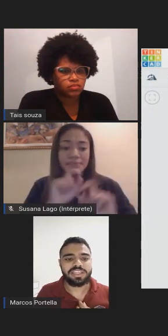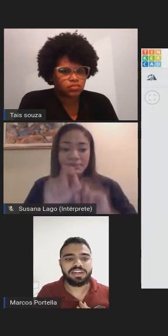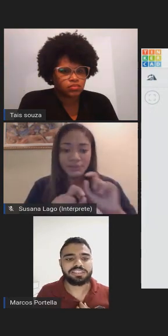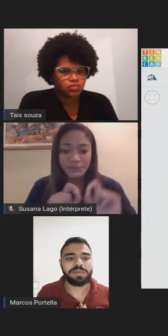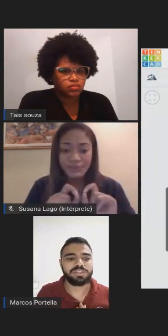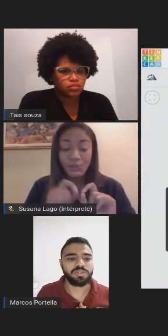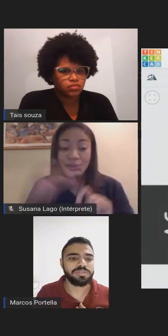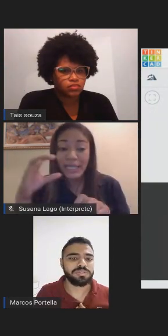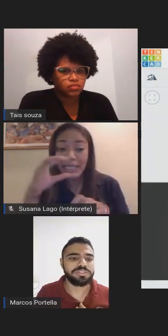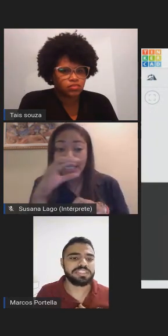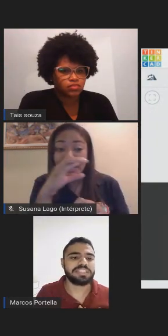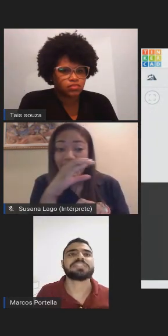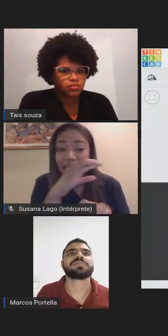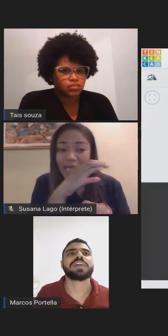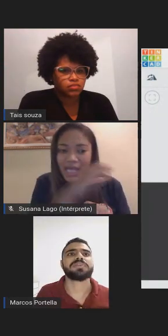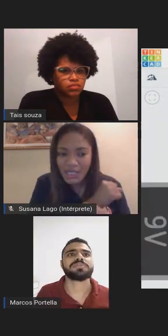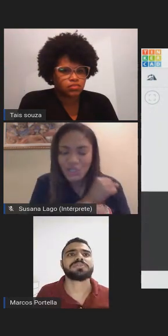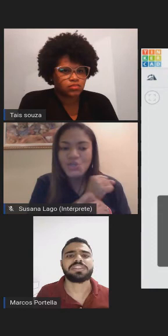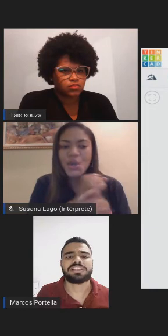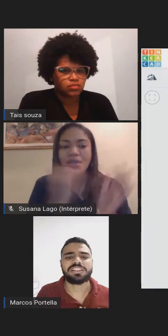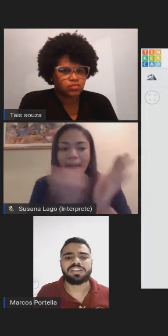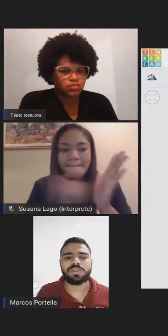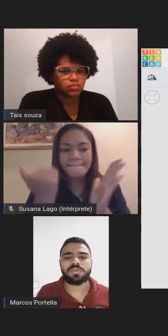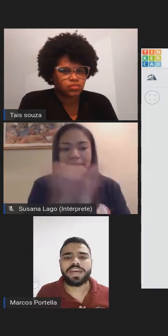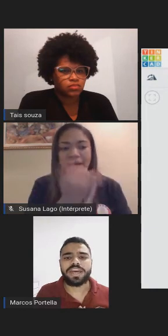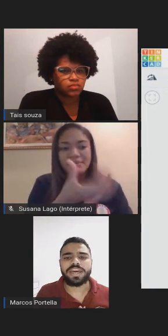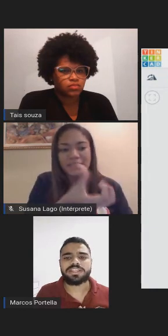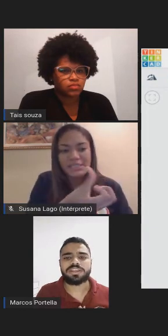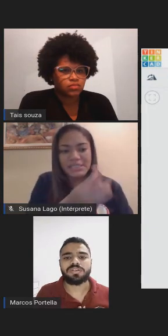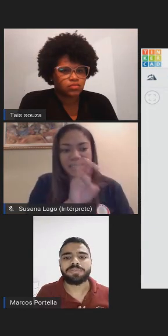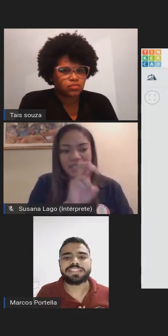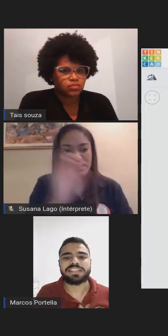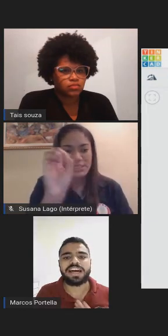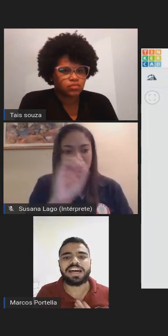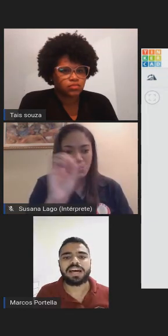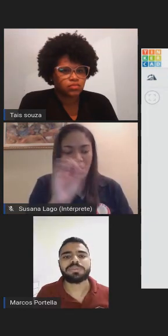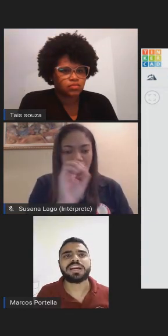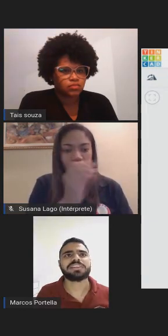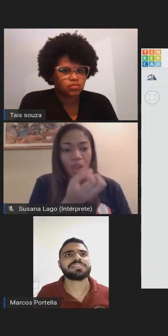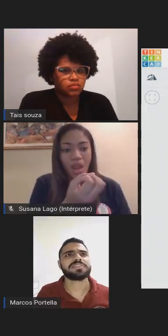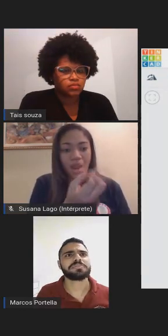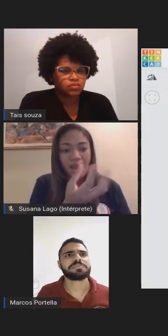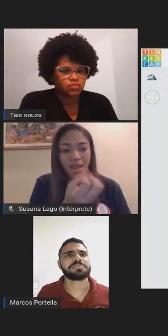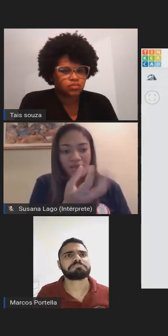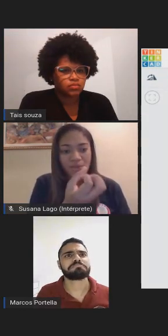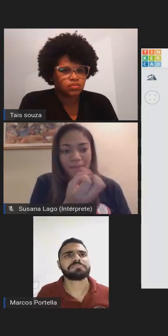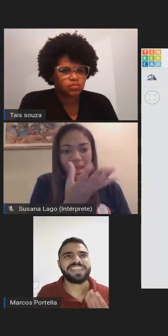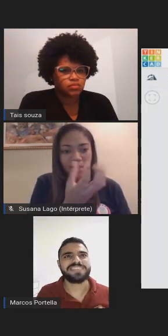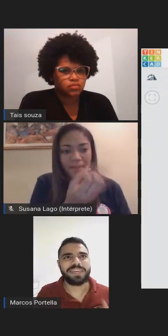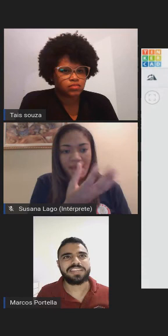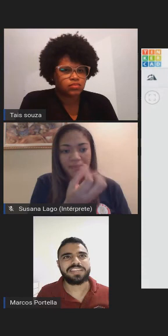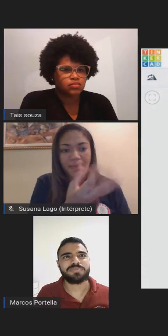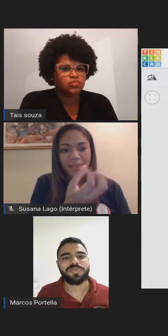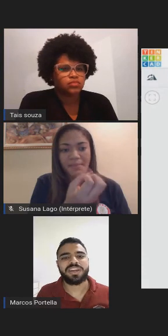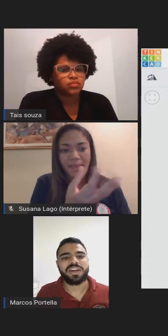quente, né? A gente passou dos 65 graus, né? O LED começa a apitar.